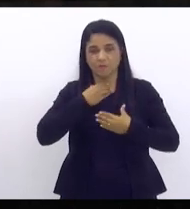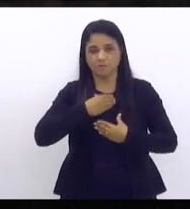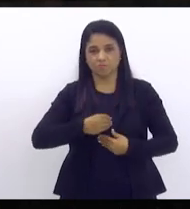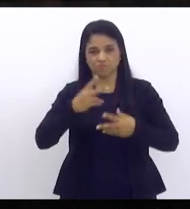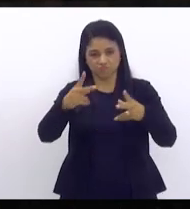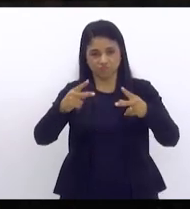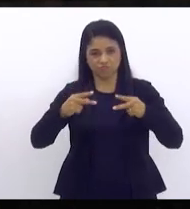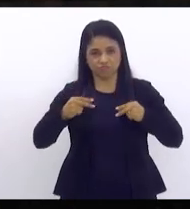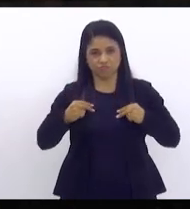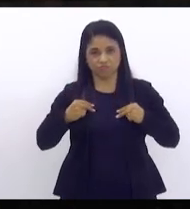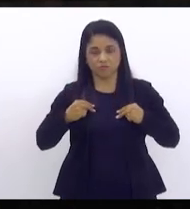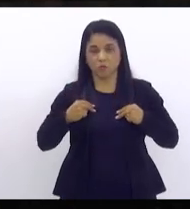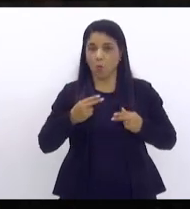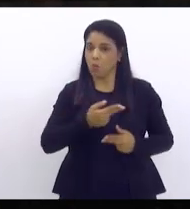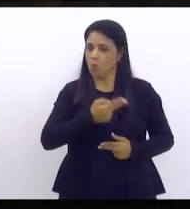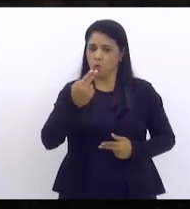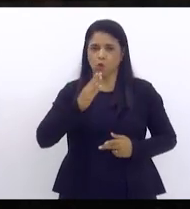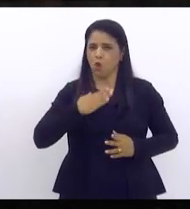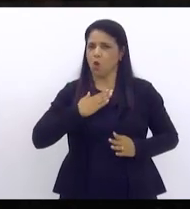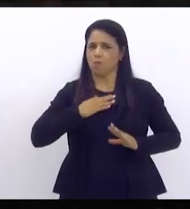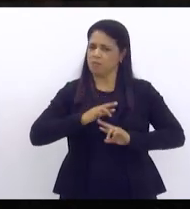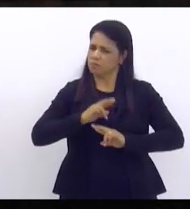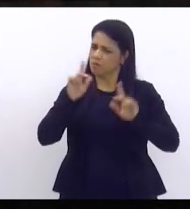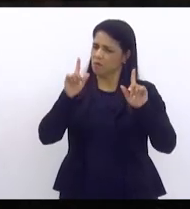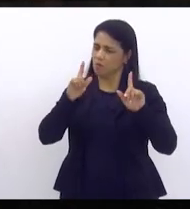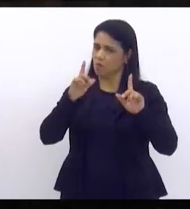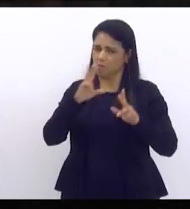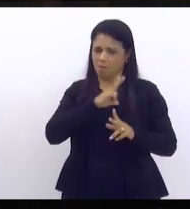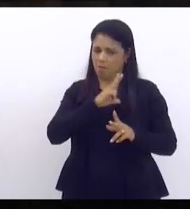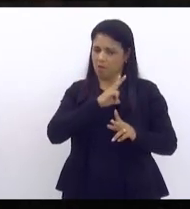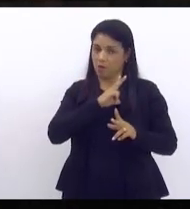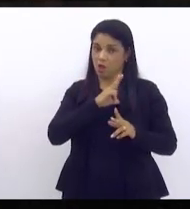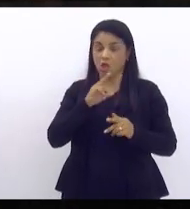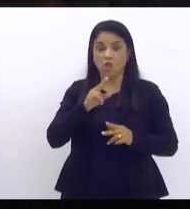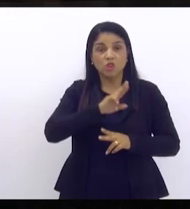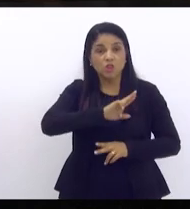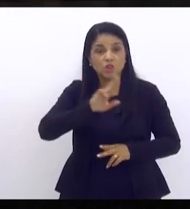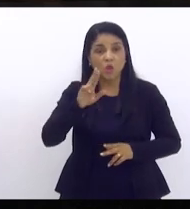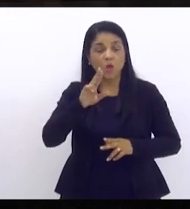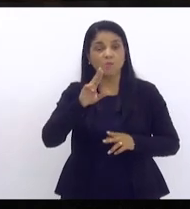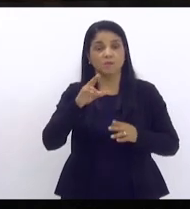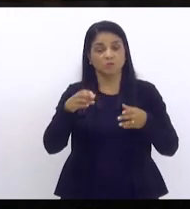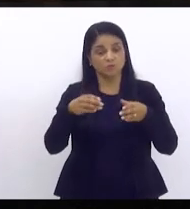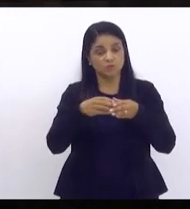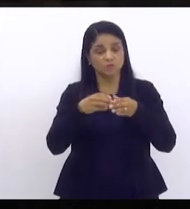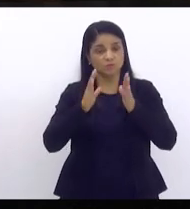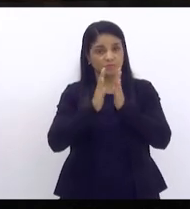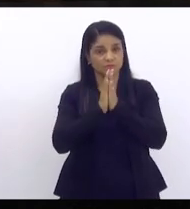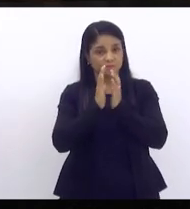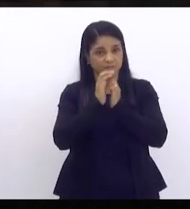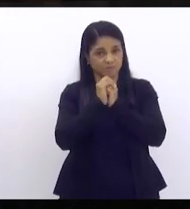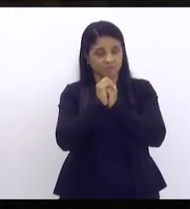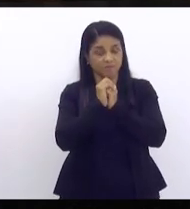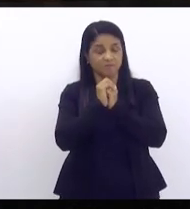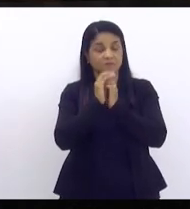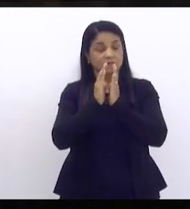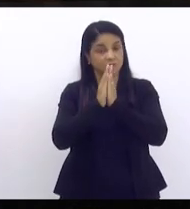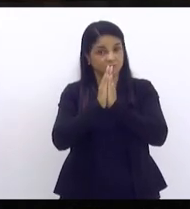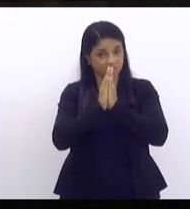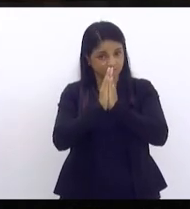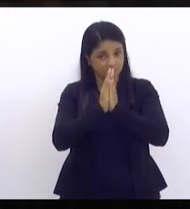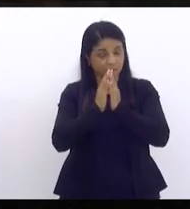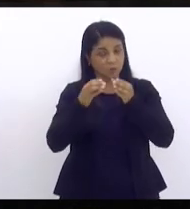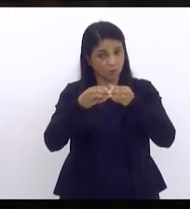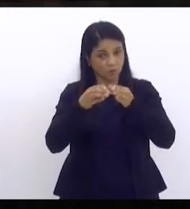meu nome pessoal, deixamos isso bem claro, mas em nome da Renovação Carismática Católica, de todo o Estado do